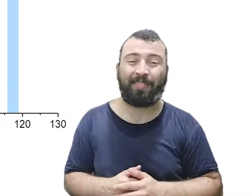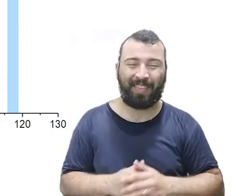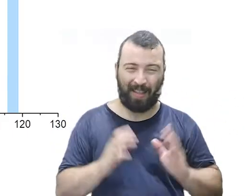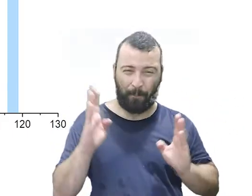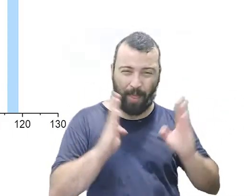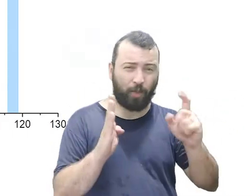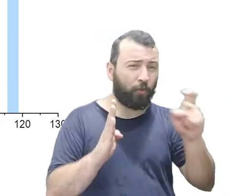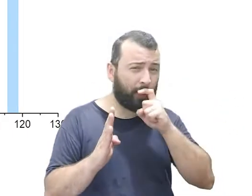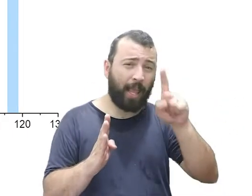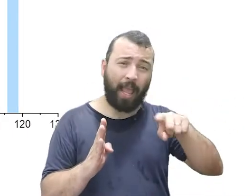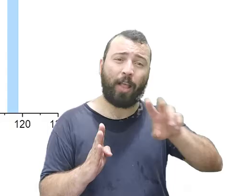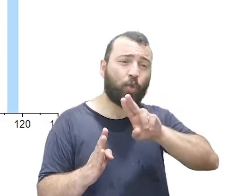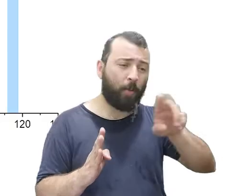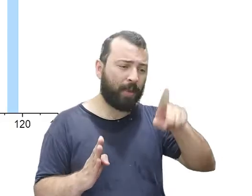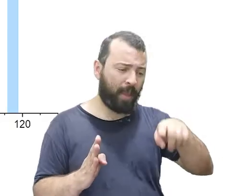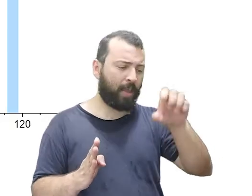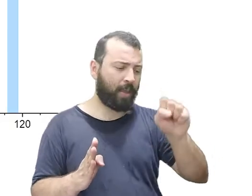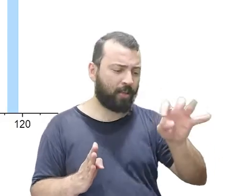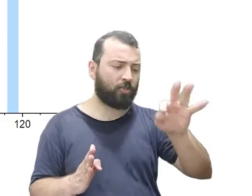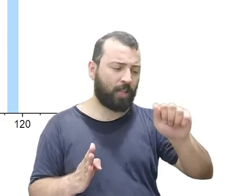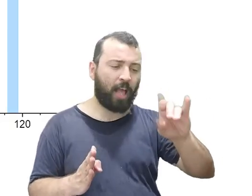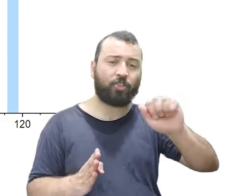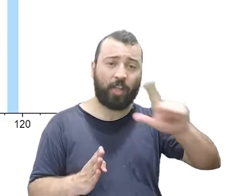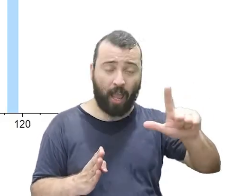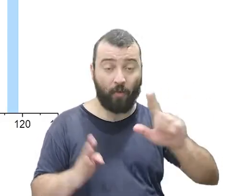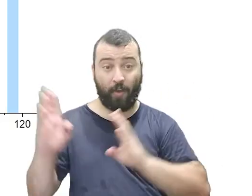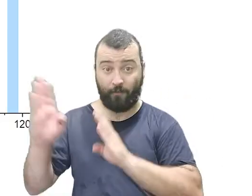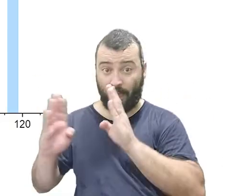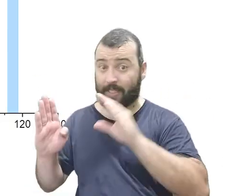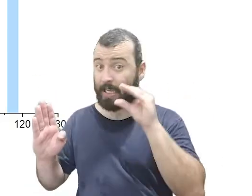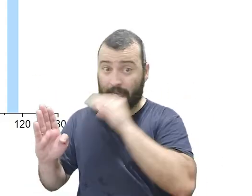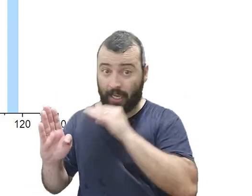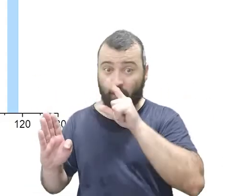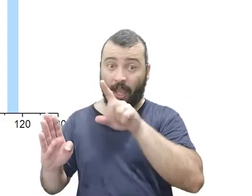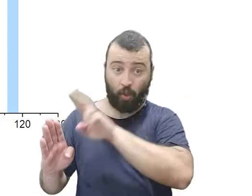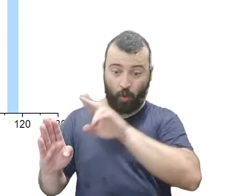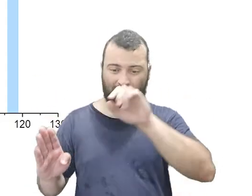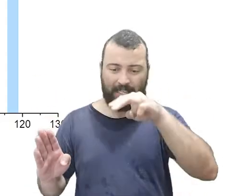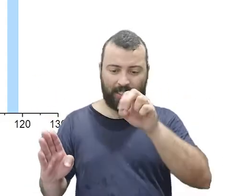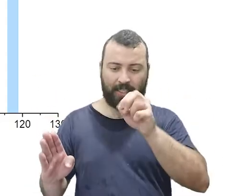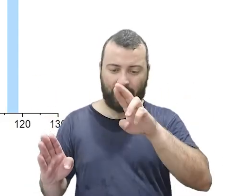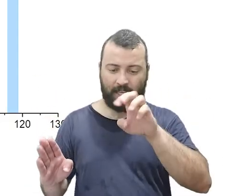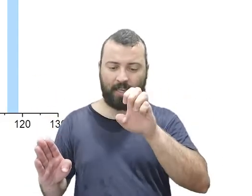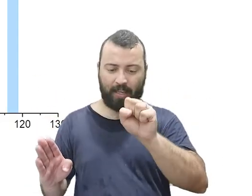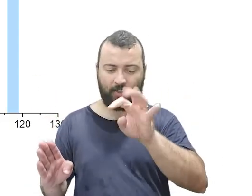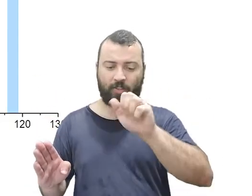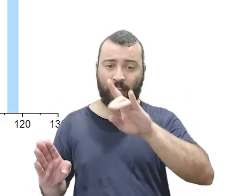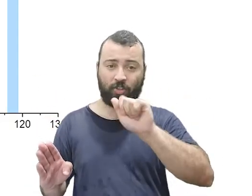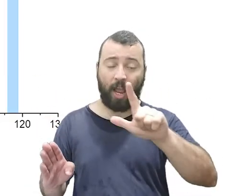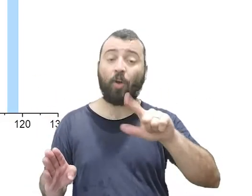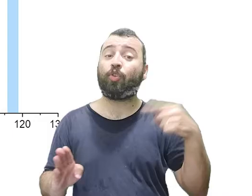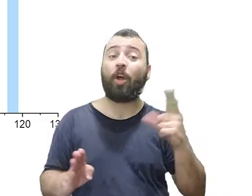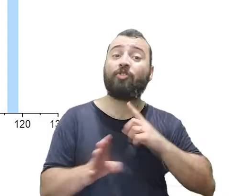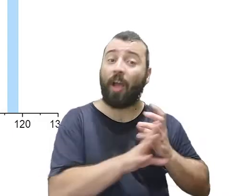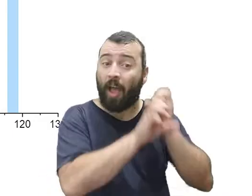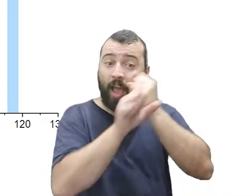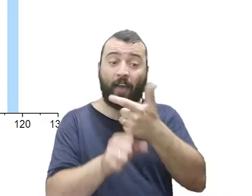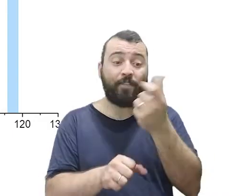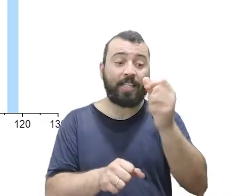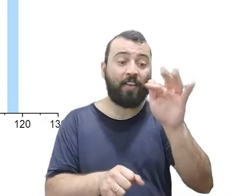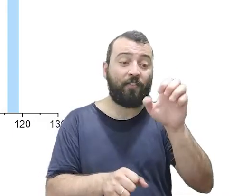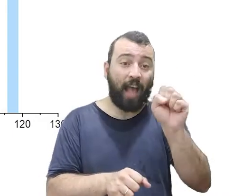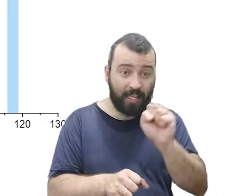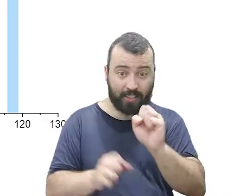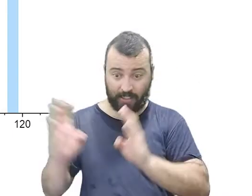As fases frias são chamadas de fases estadiais, e as fases quentes de fases interestadiais. Ao todo, nós temos